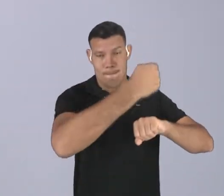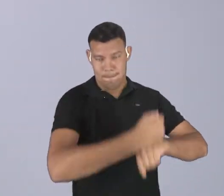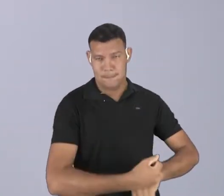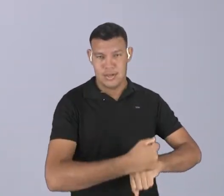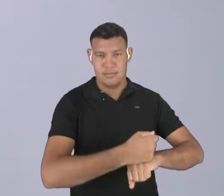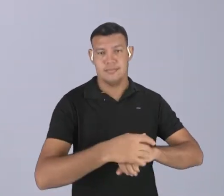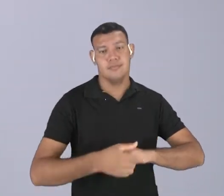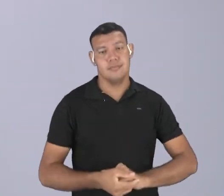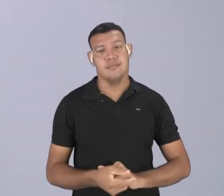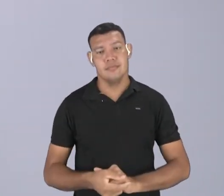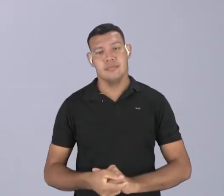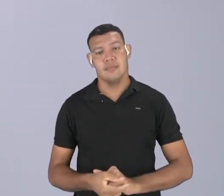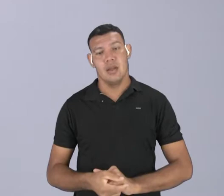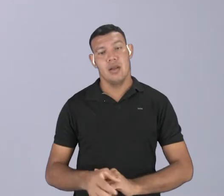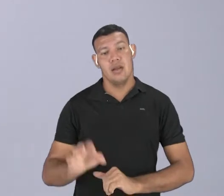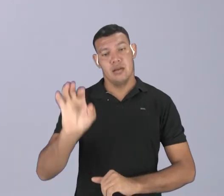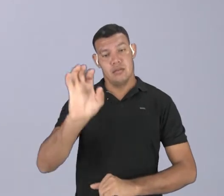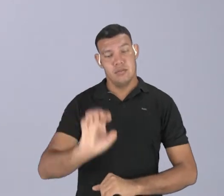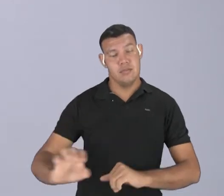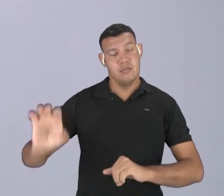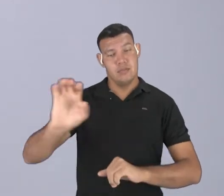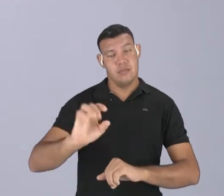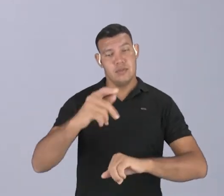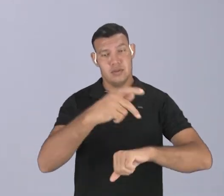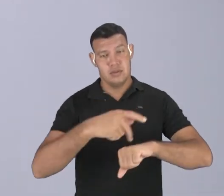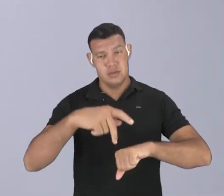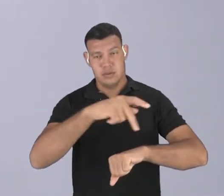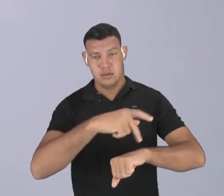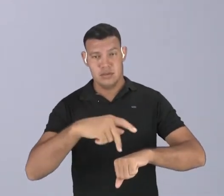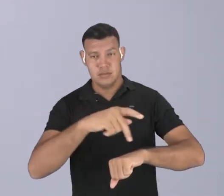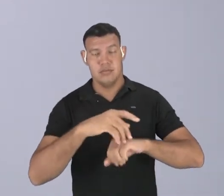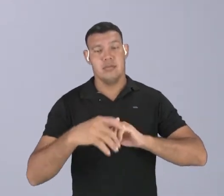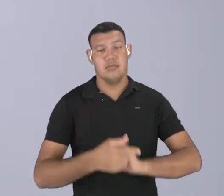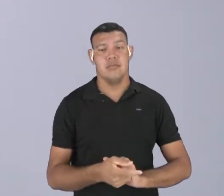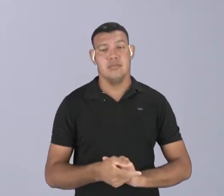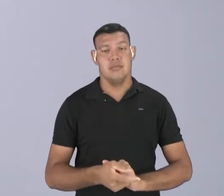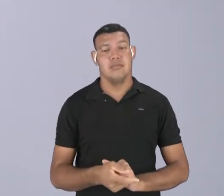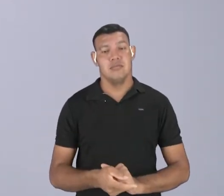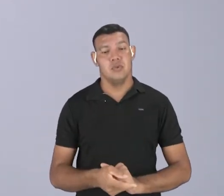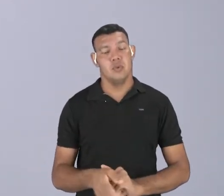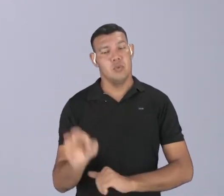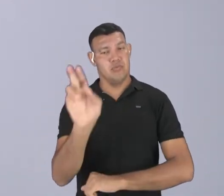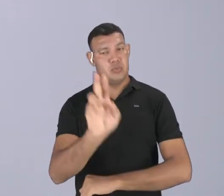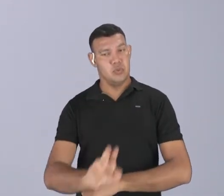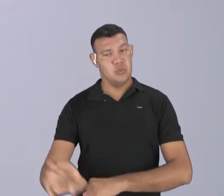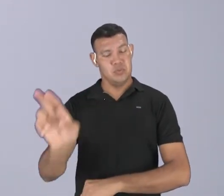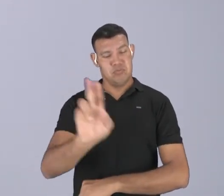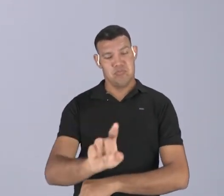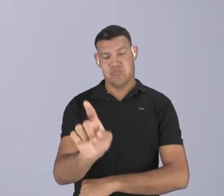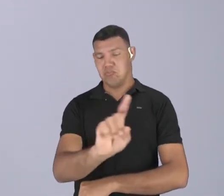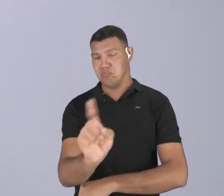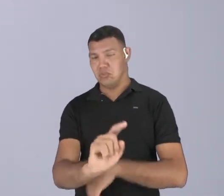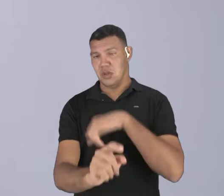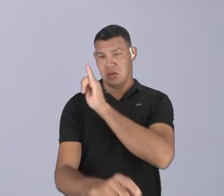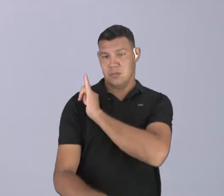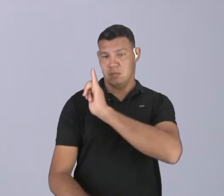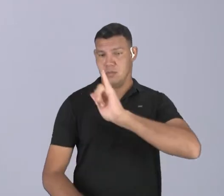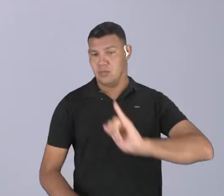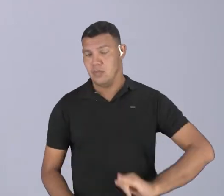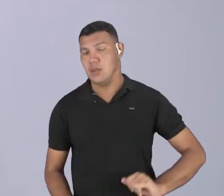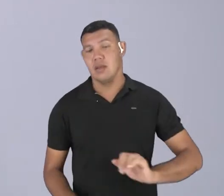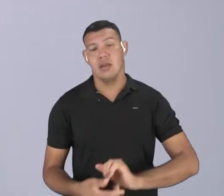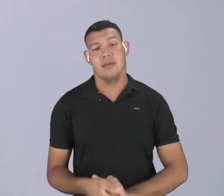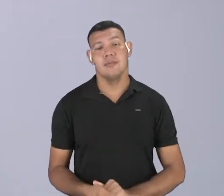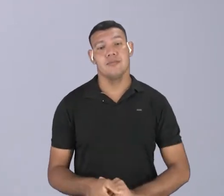europeus. Então, essa é uma das características do colonialismo que não está empregada no imperialismo. Por quê? Porque o